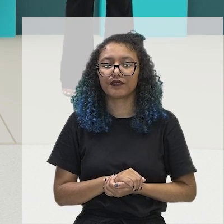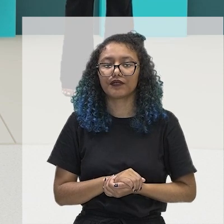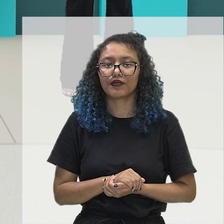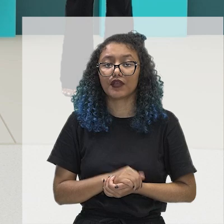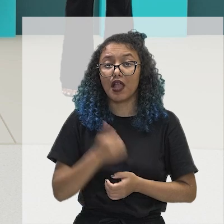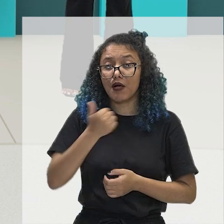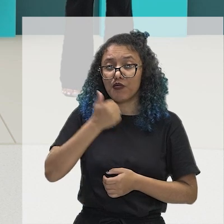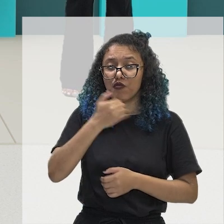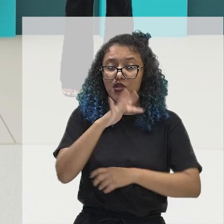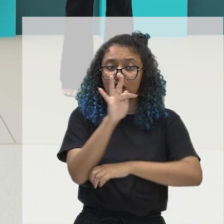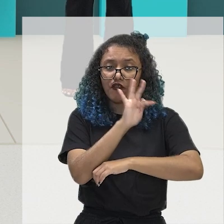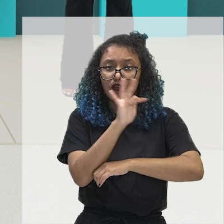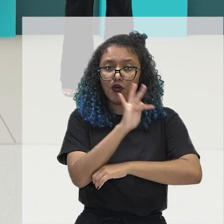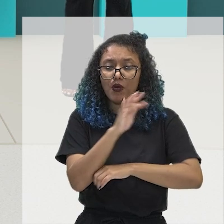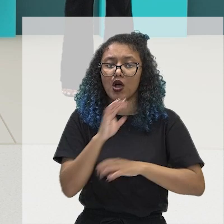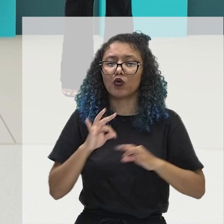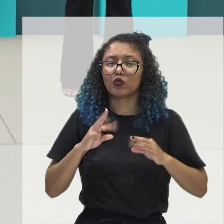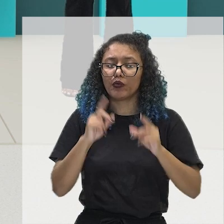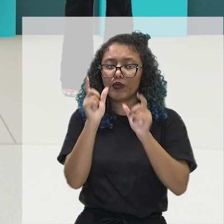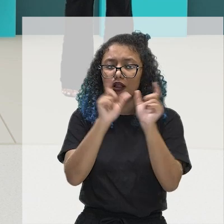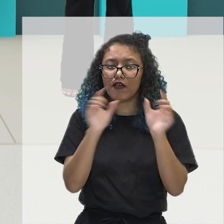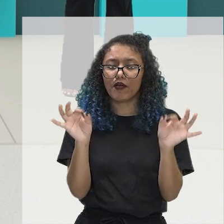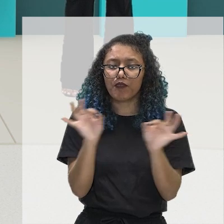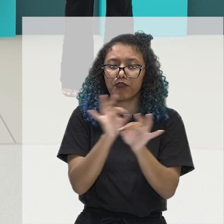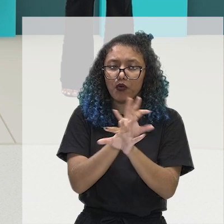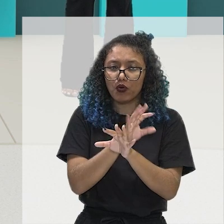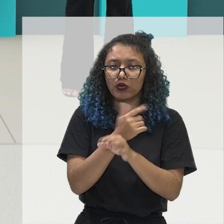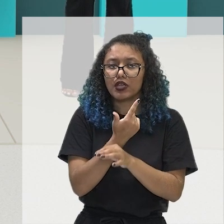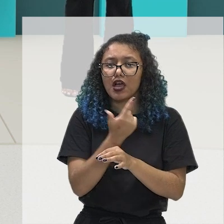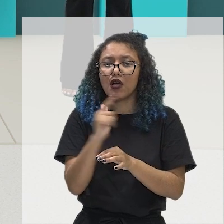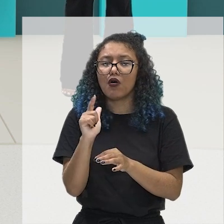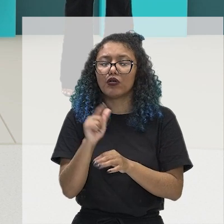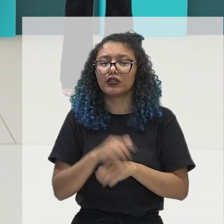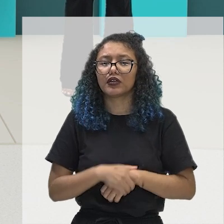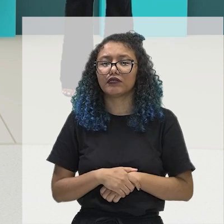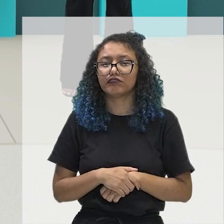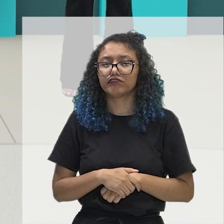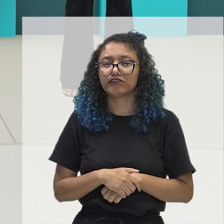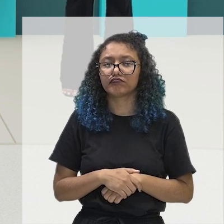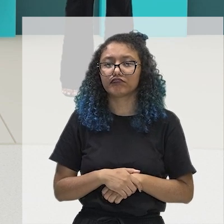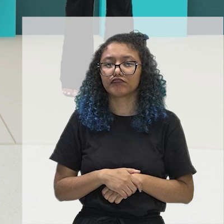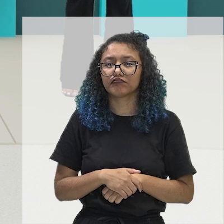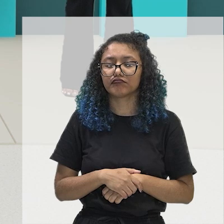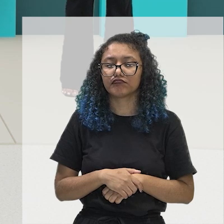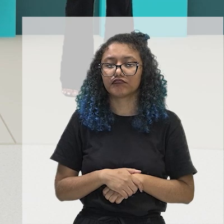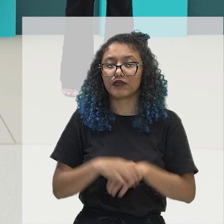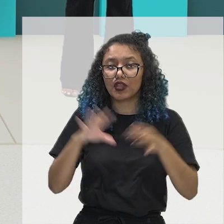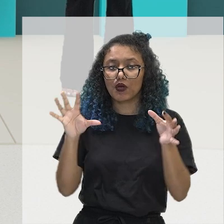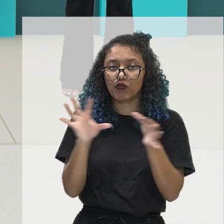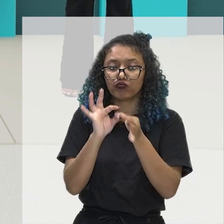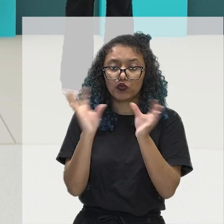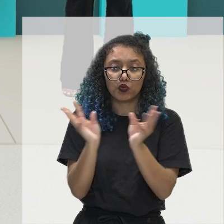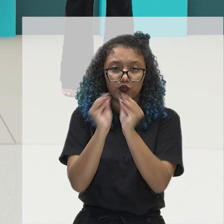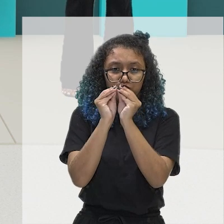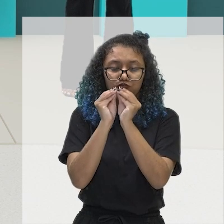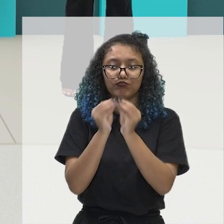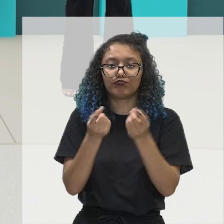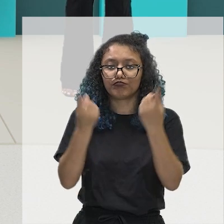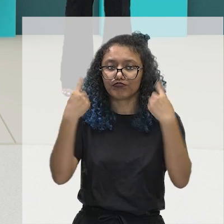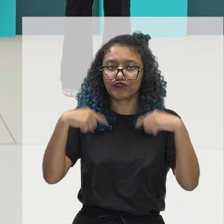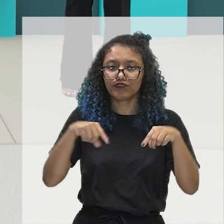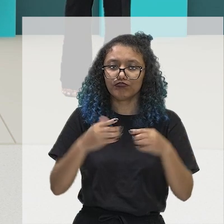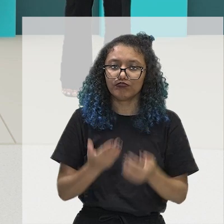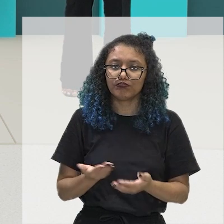formal, né? Todas as palavras escritas aí de forma completa. E aí, informal, give me a hug. Give me a hug,